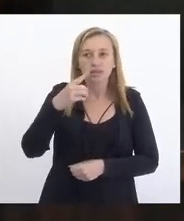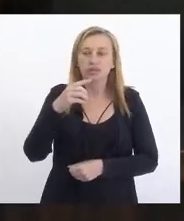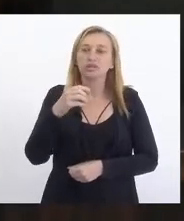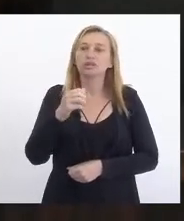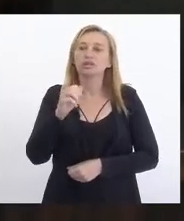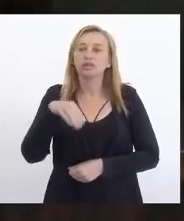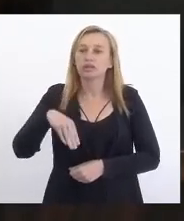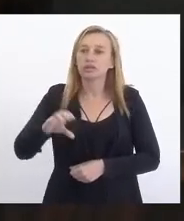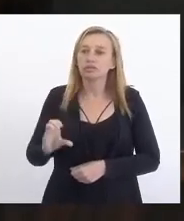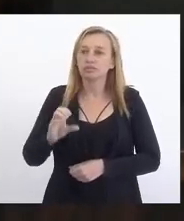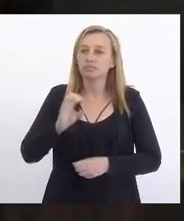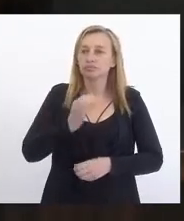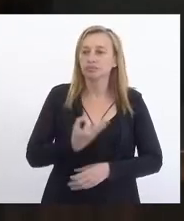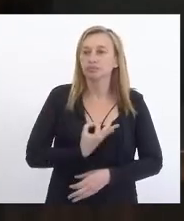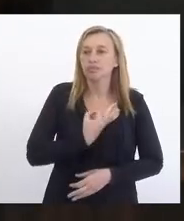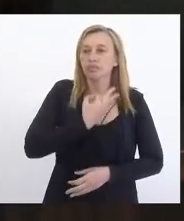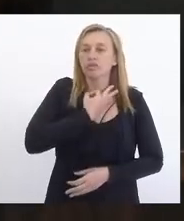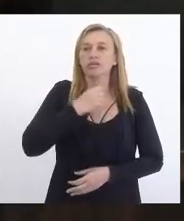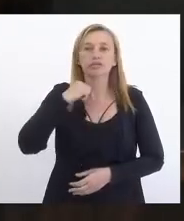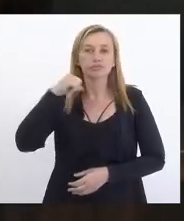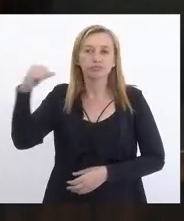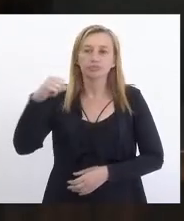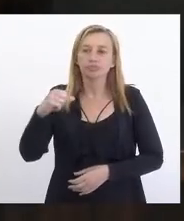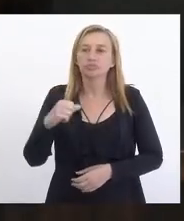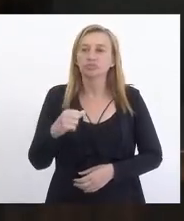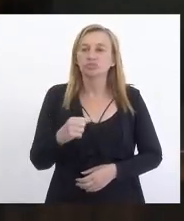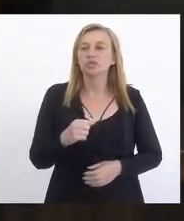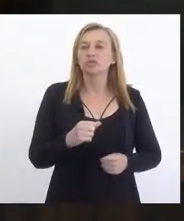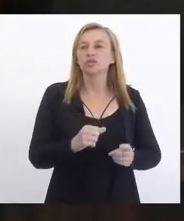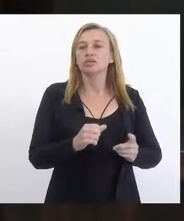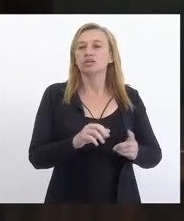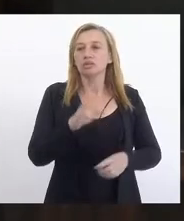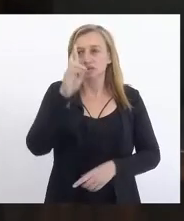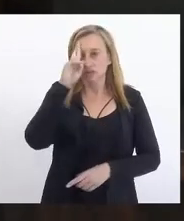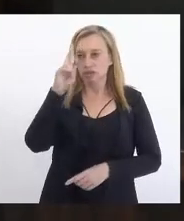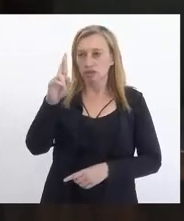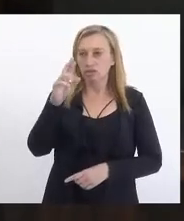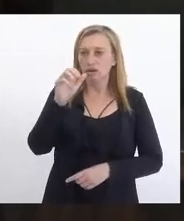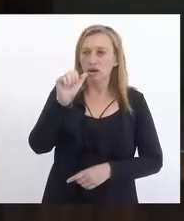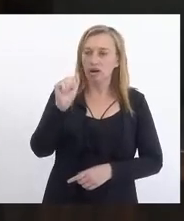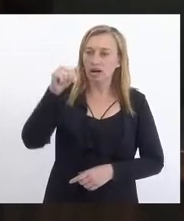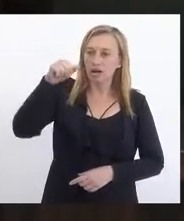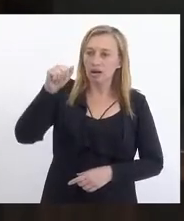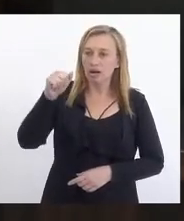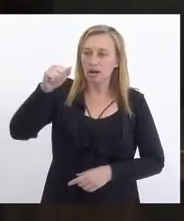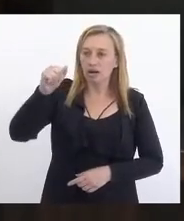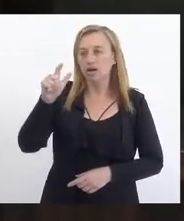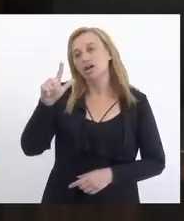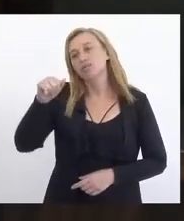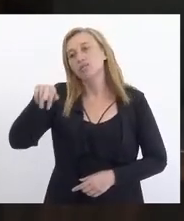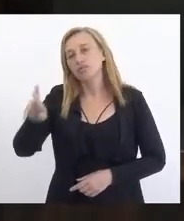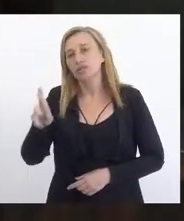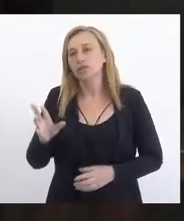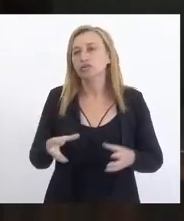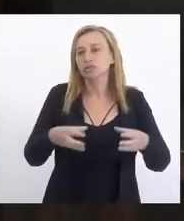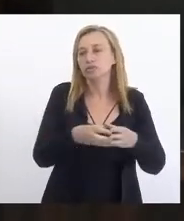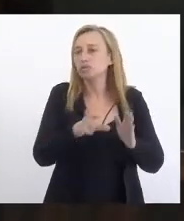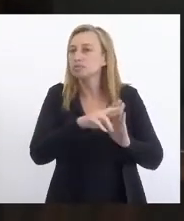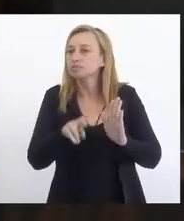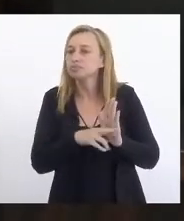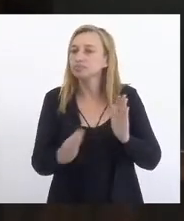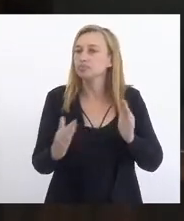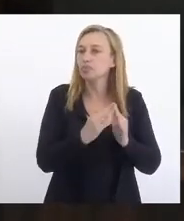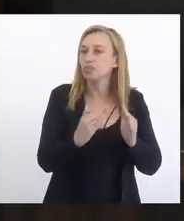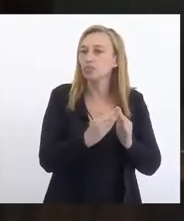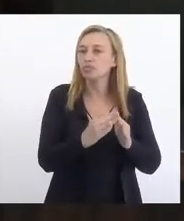que concede a medalha Tiradentes e o respectivo diploma ao ilustríssimo senhor Almir França. Parecer da Comissão de Normas Internas e